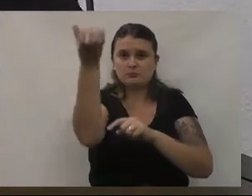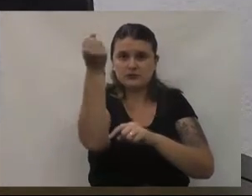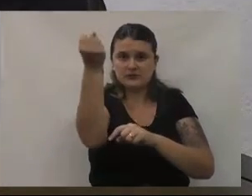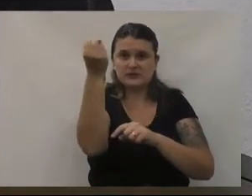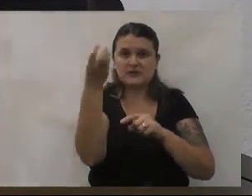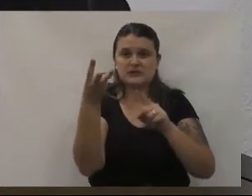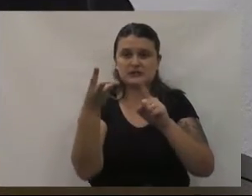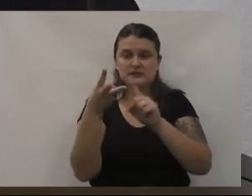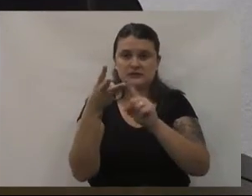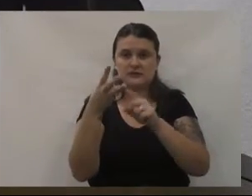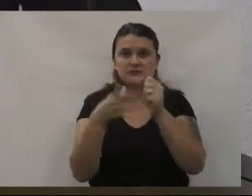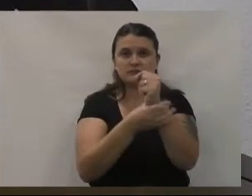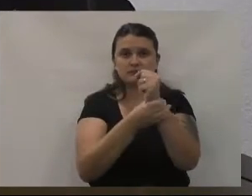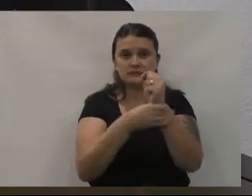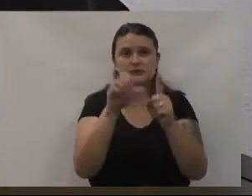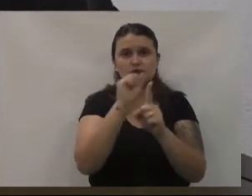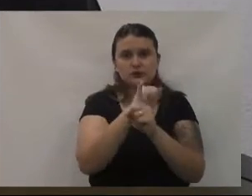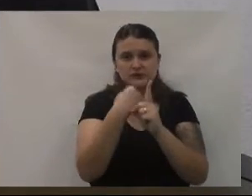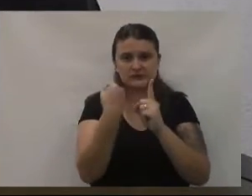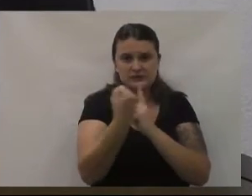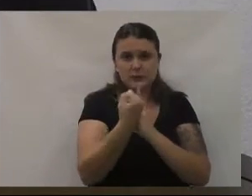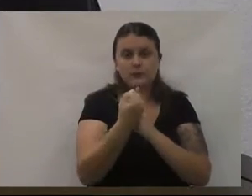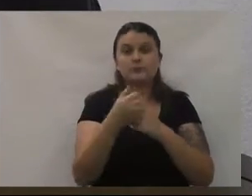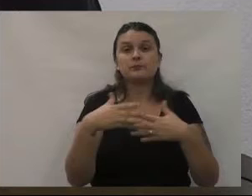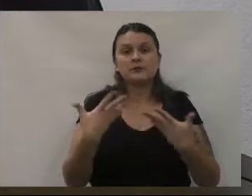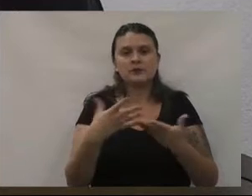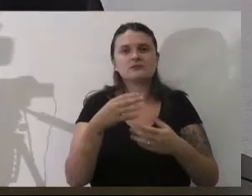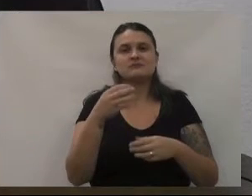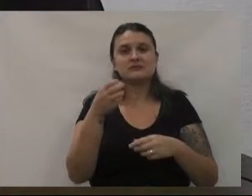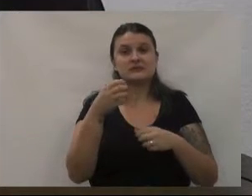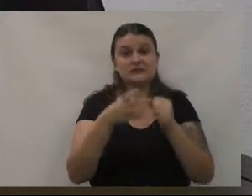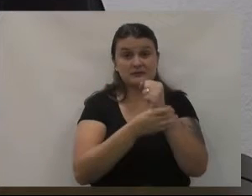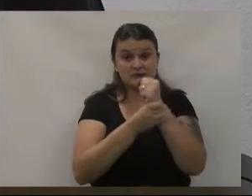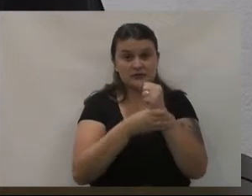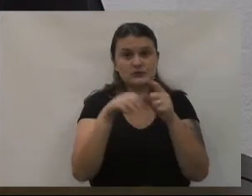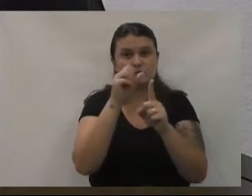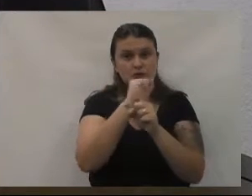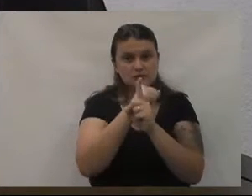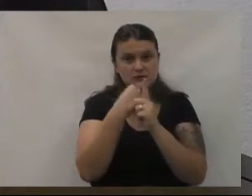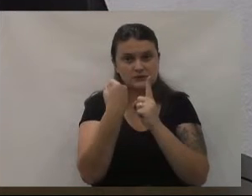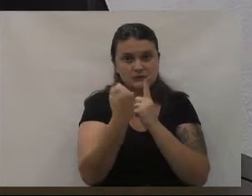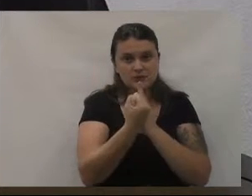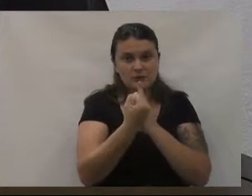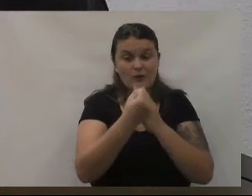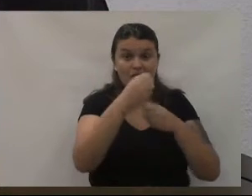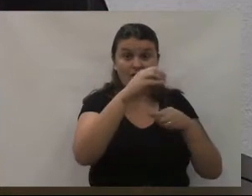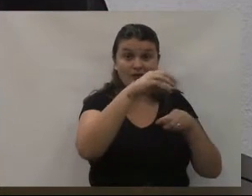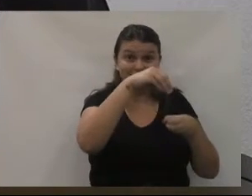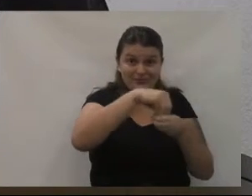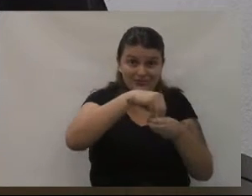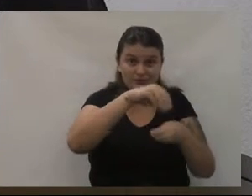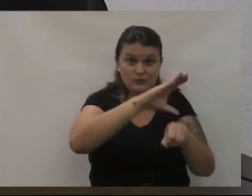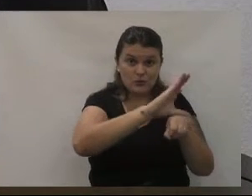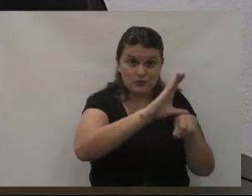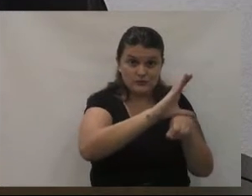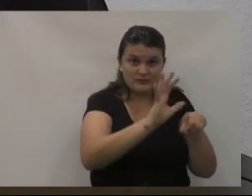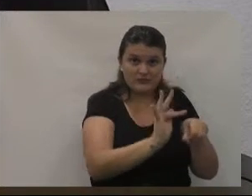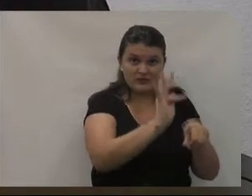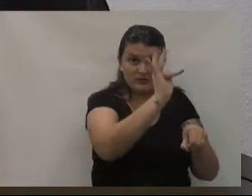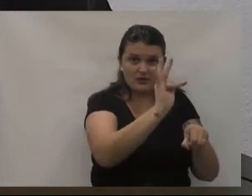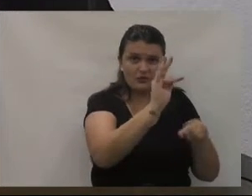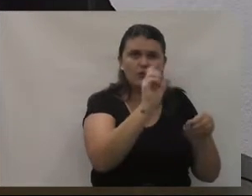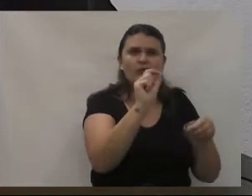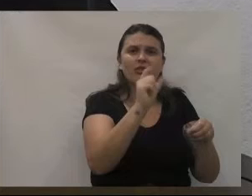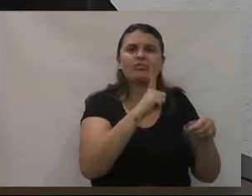seguridade social. Para manter a Seguridade Social, a Constituição especialmente